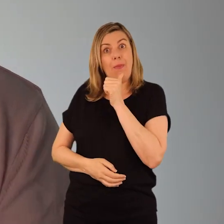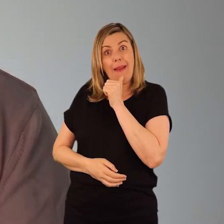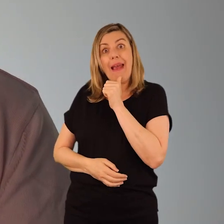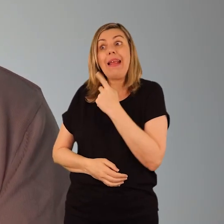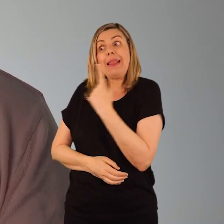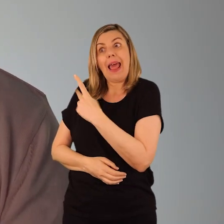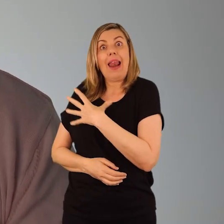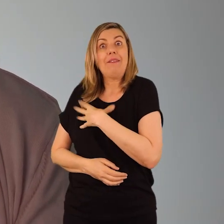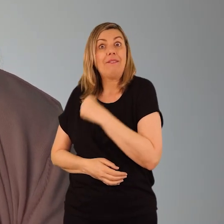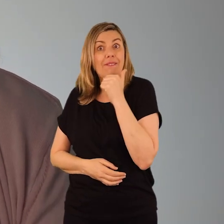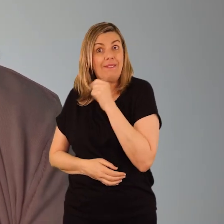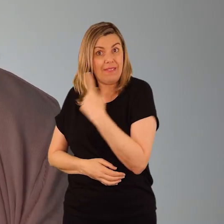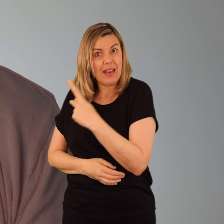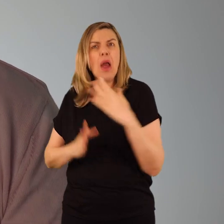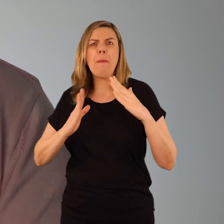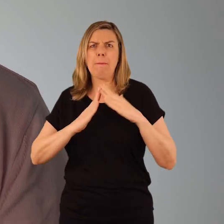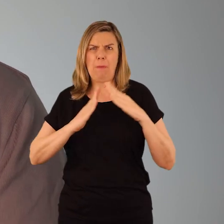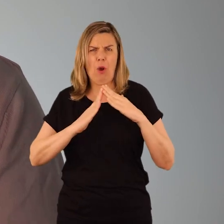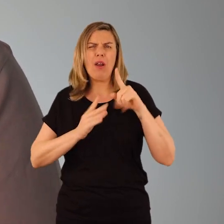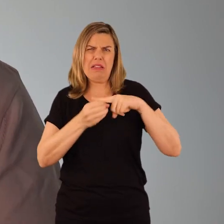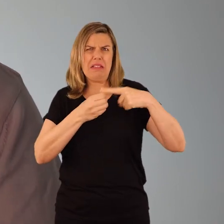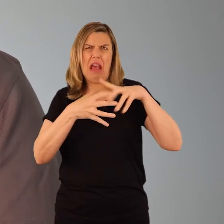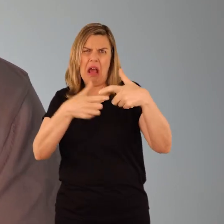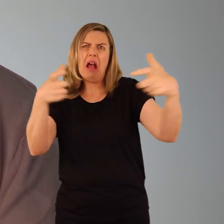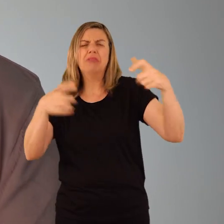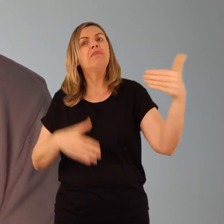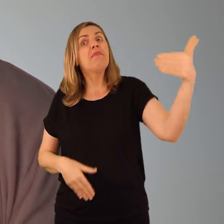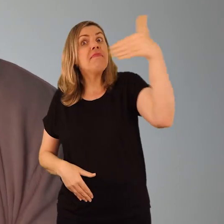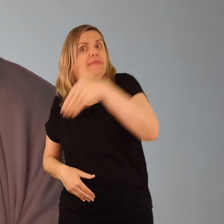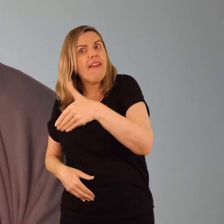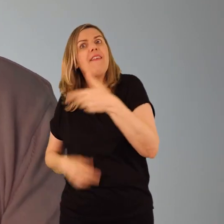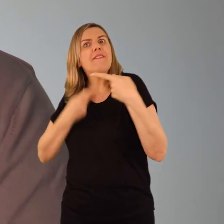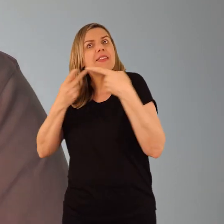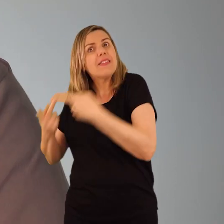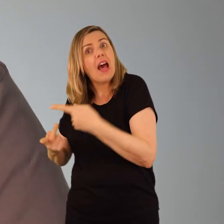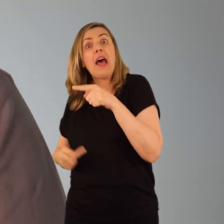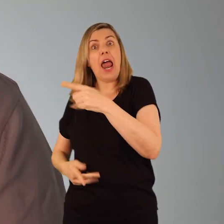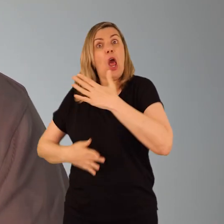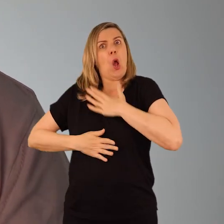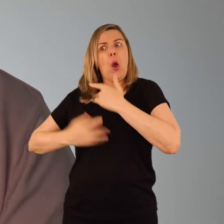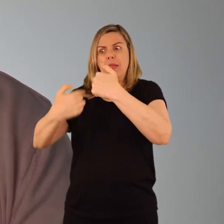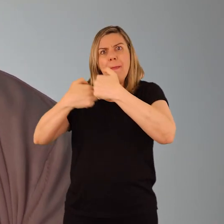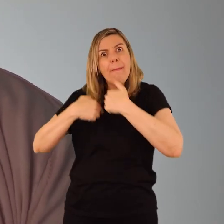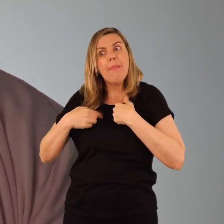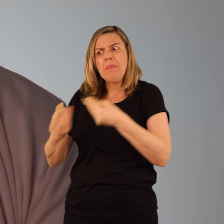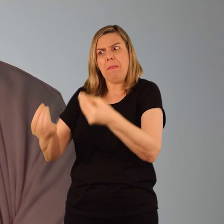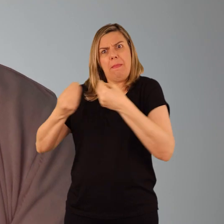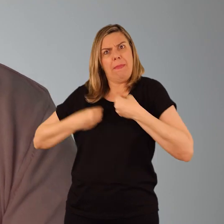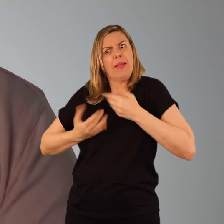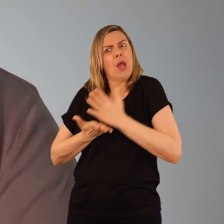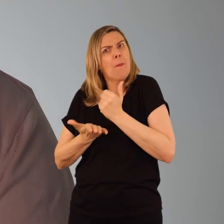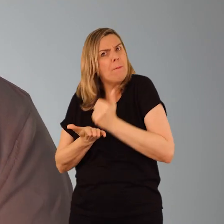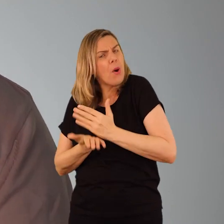dela da cidade grande lá veio visitar ela. E gostou muito de mim, né? Ficou conversando comigo, me deu um pedaço de bolo, né?